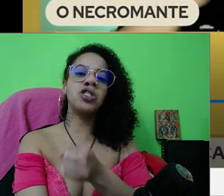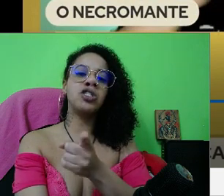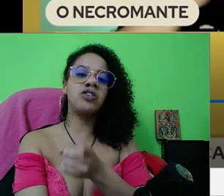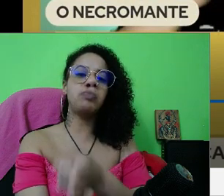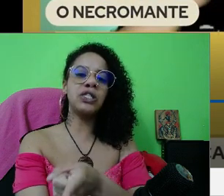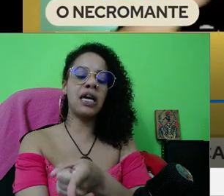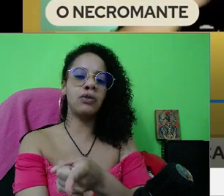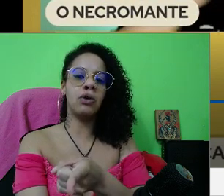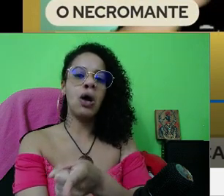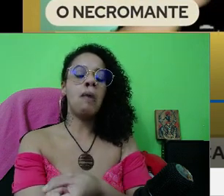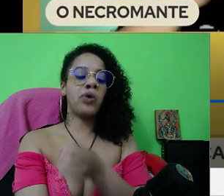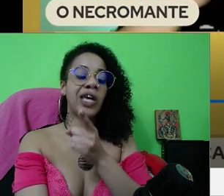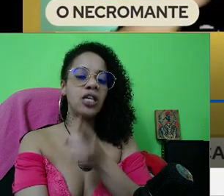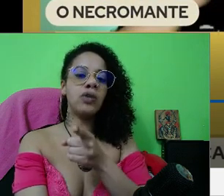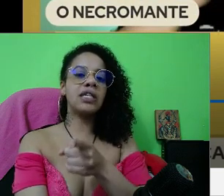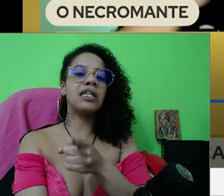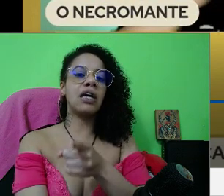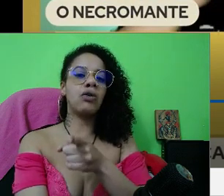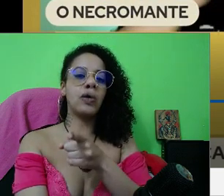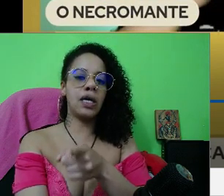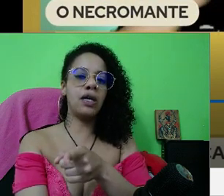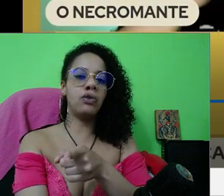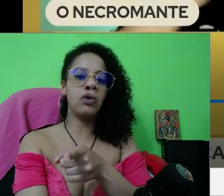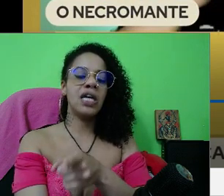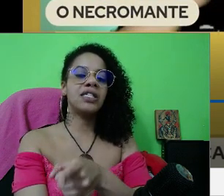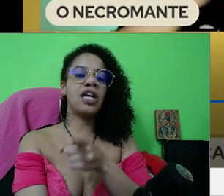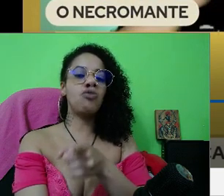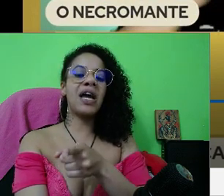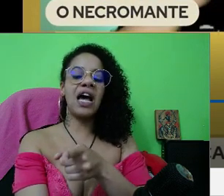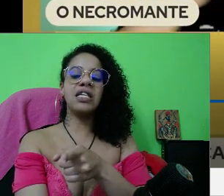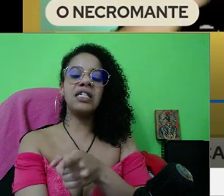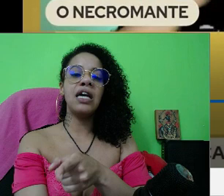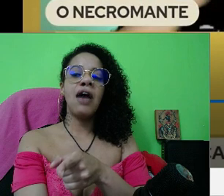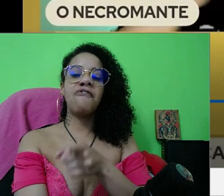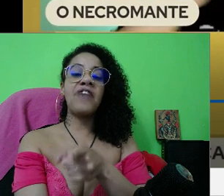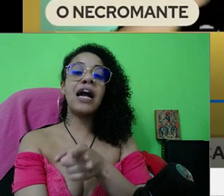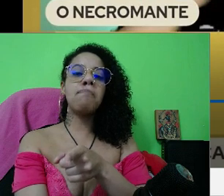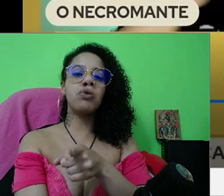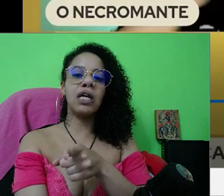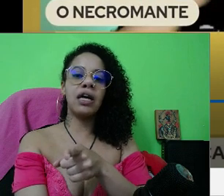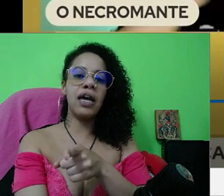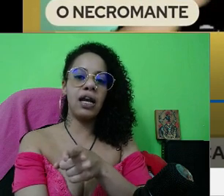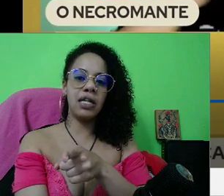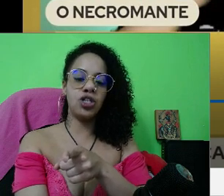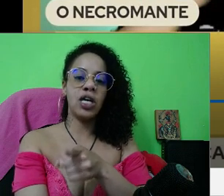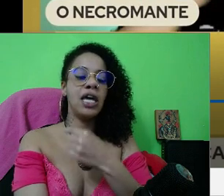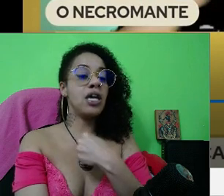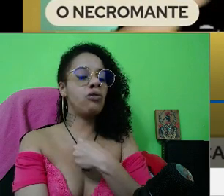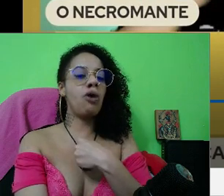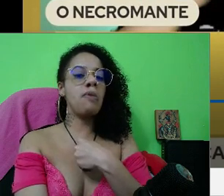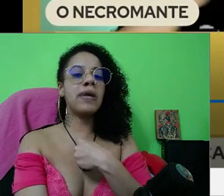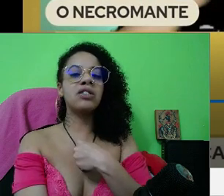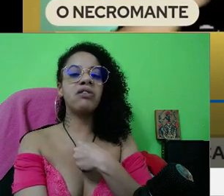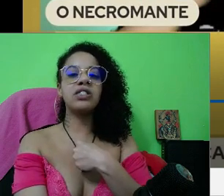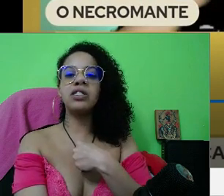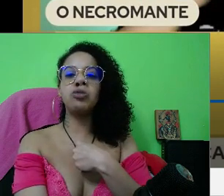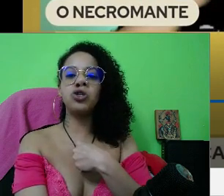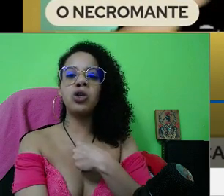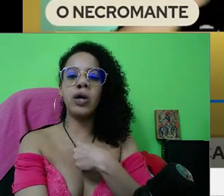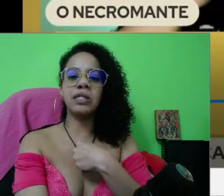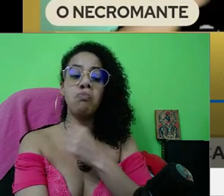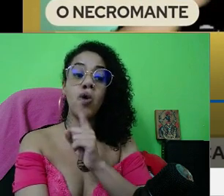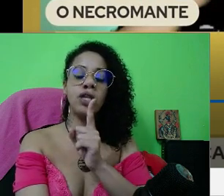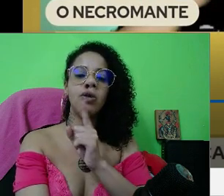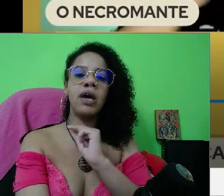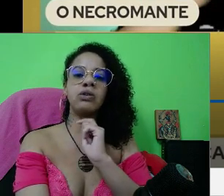nas ruas por causa dos 20%. porque isso aí que você tá colocando seria uma análise vagabunda da realidade e eu não me presta a fazer